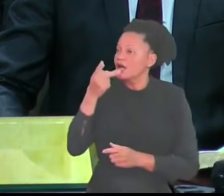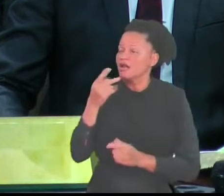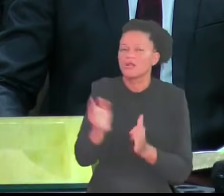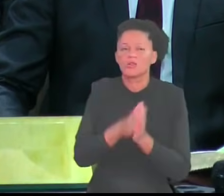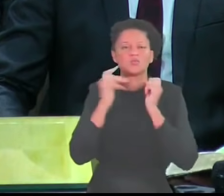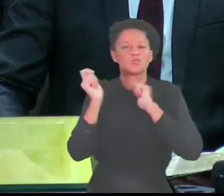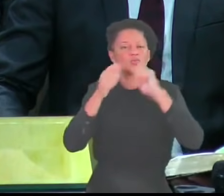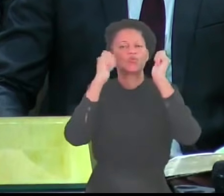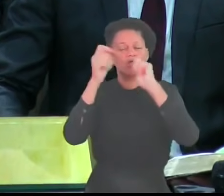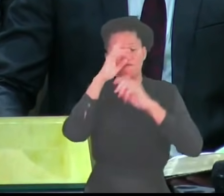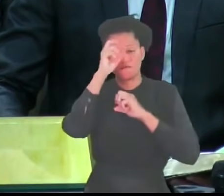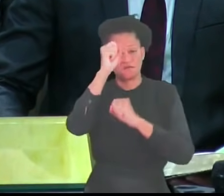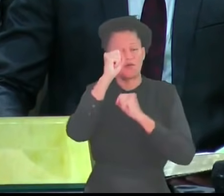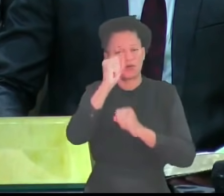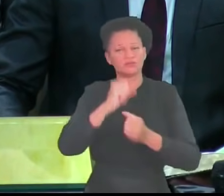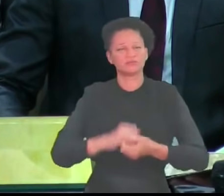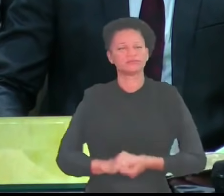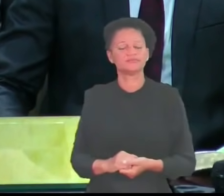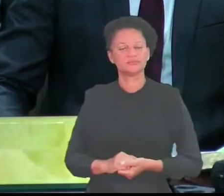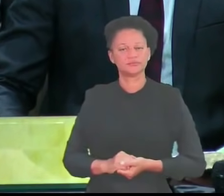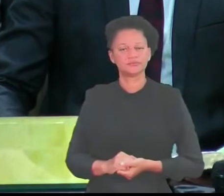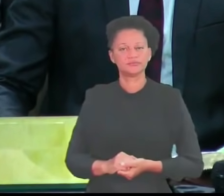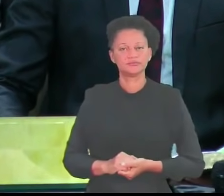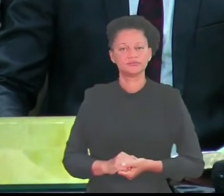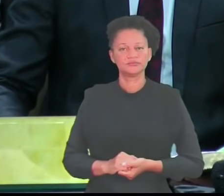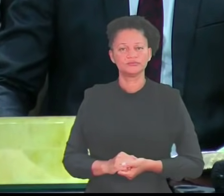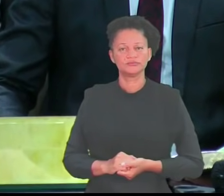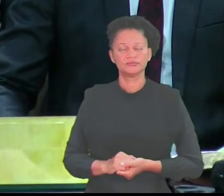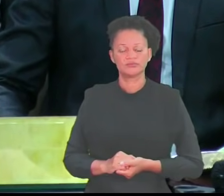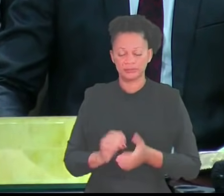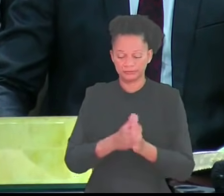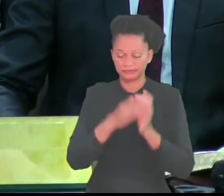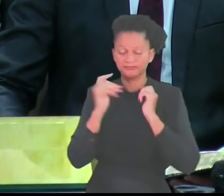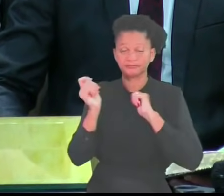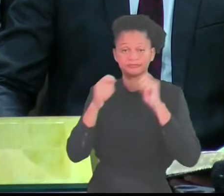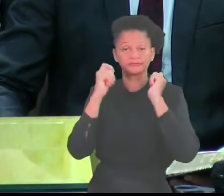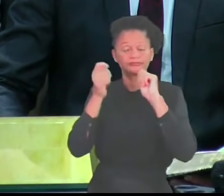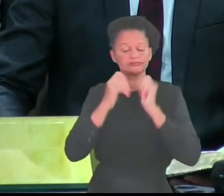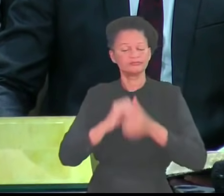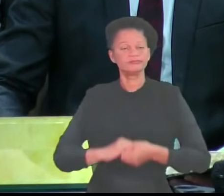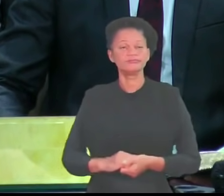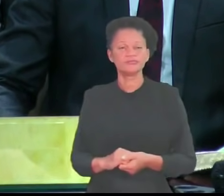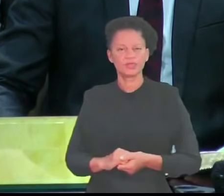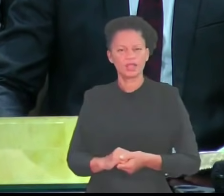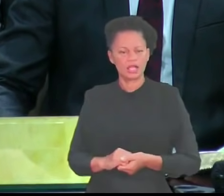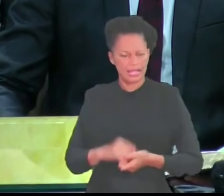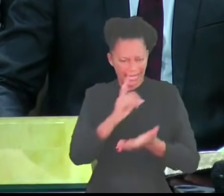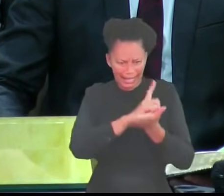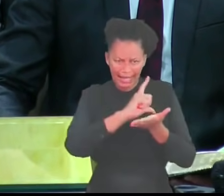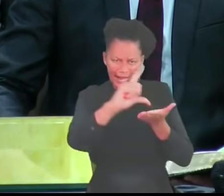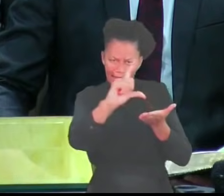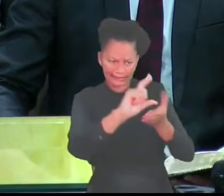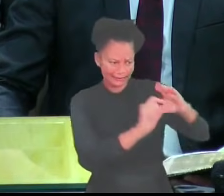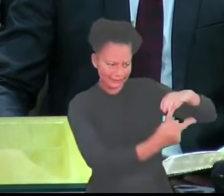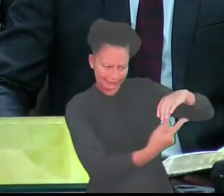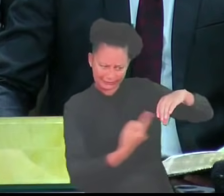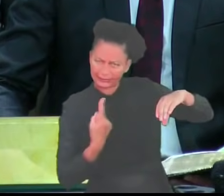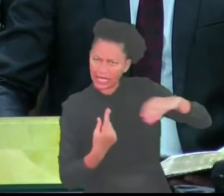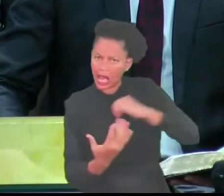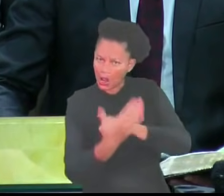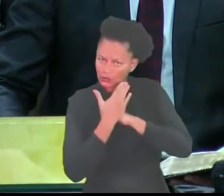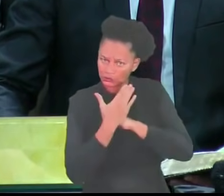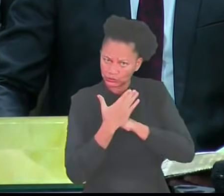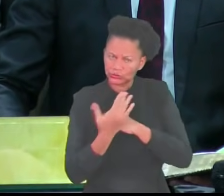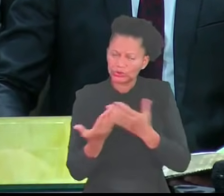forte? Aleluia. Lázaro saiu, me ajude, por favor, me